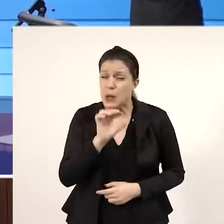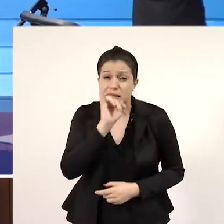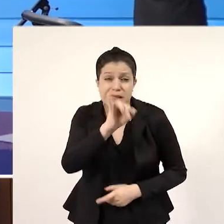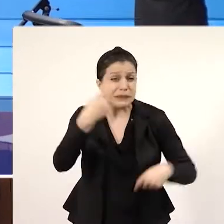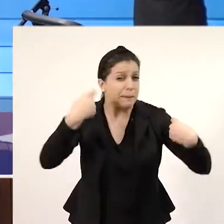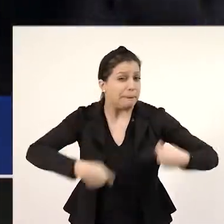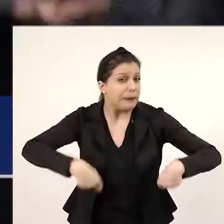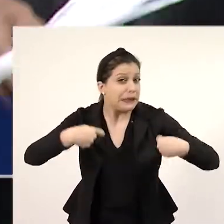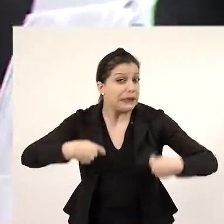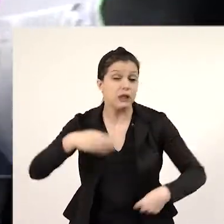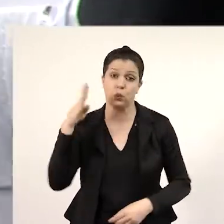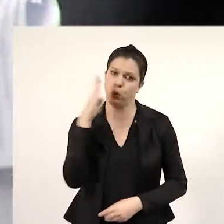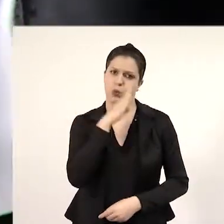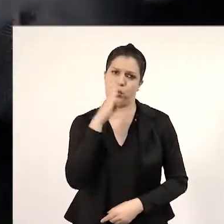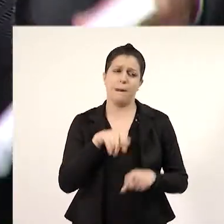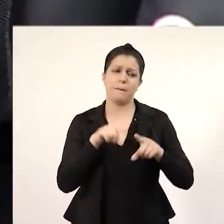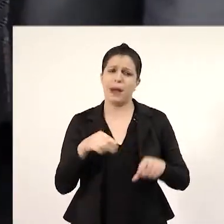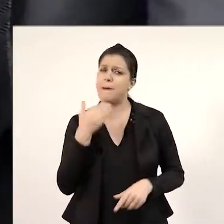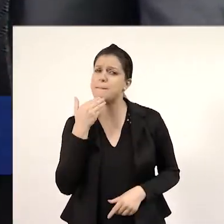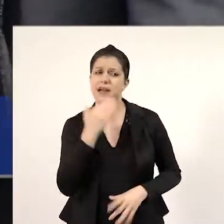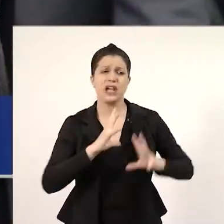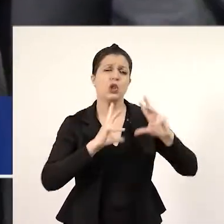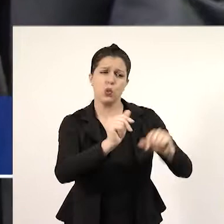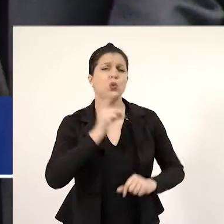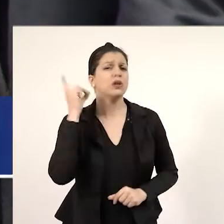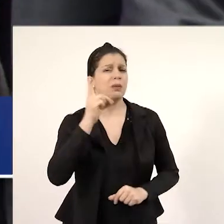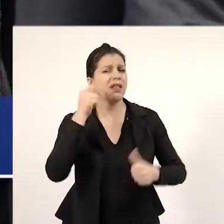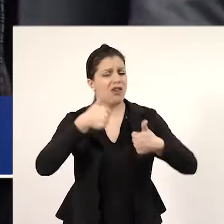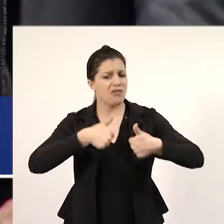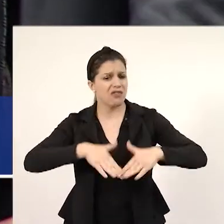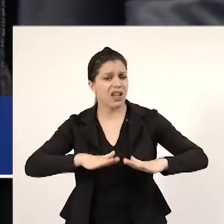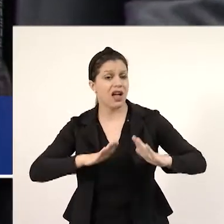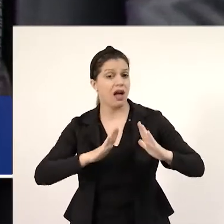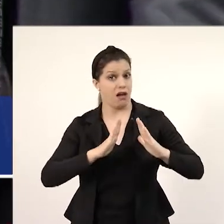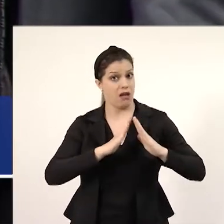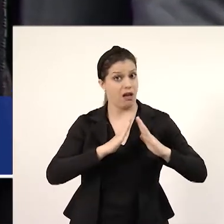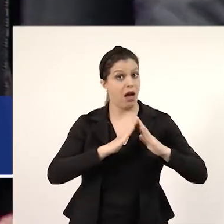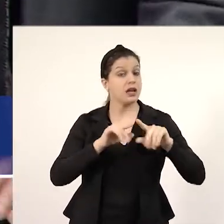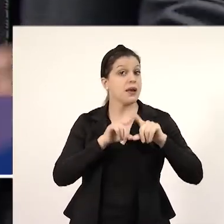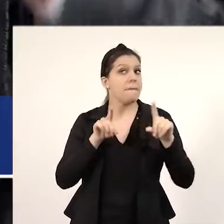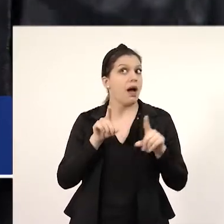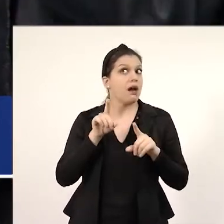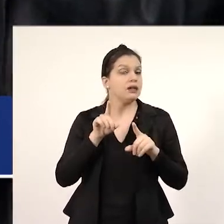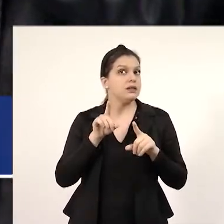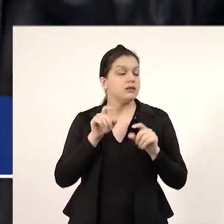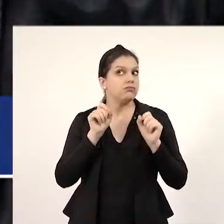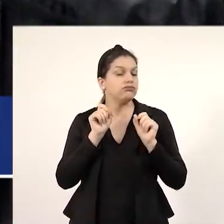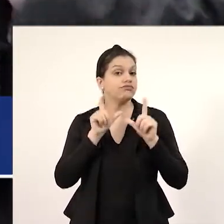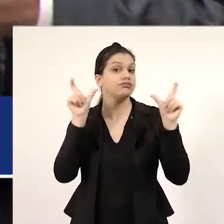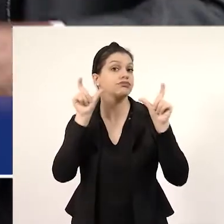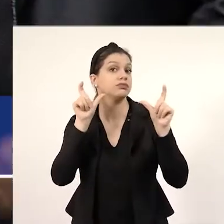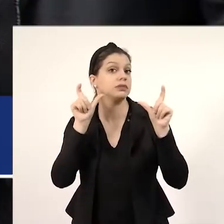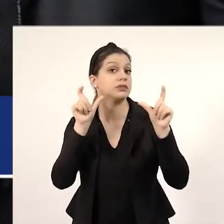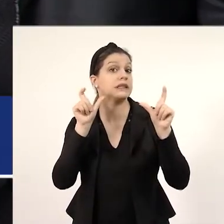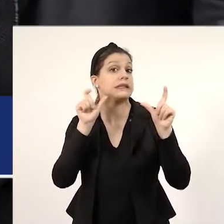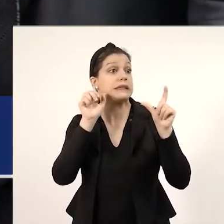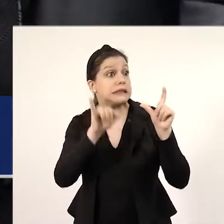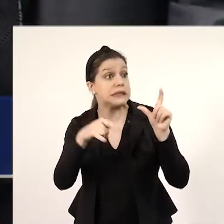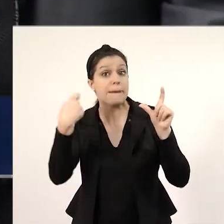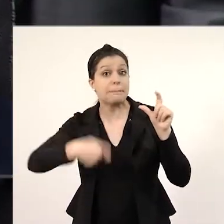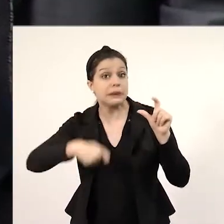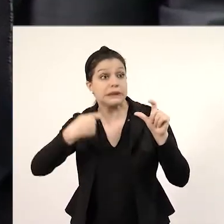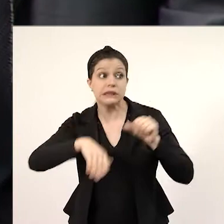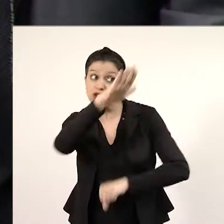extremamente necessário. Eu gostaria de que todos os senhores deputados ficassem de prontidão para que a